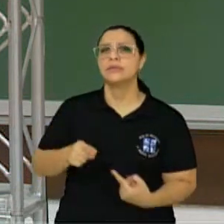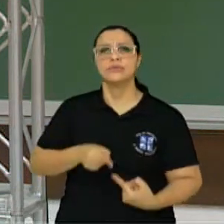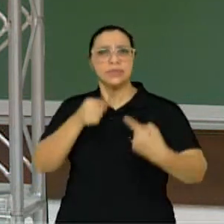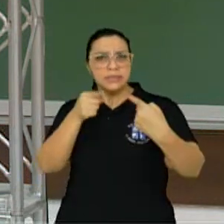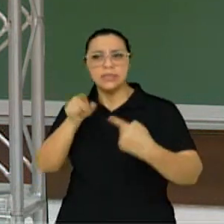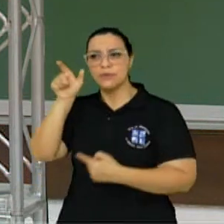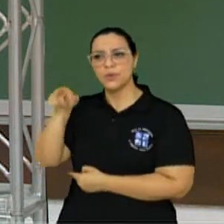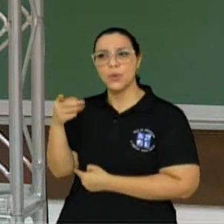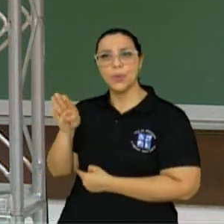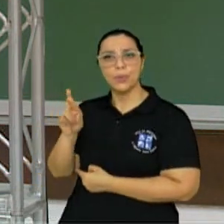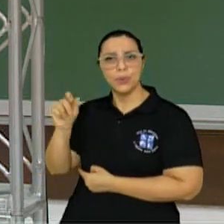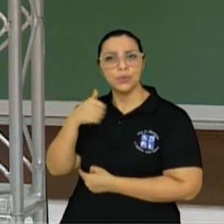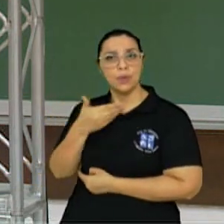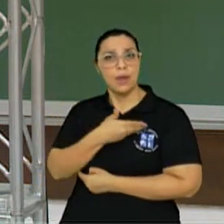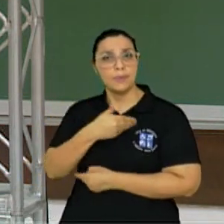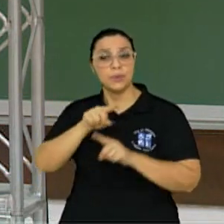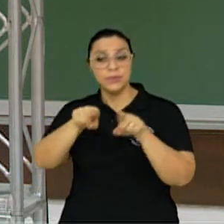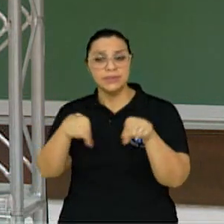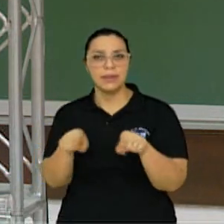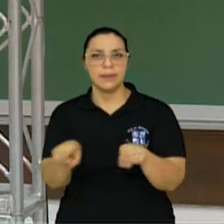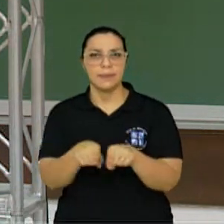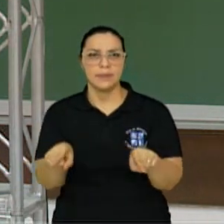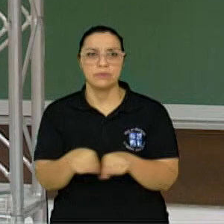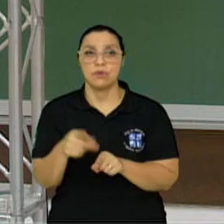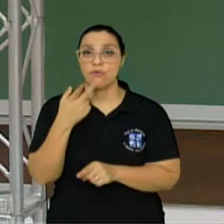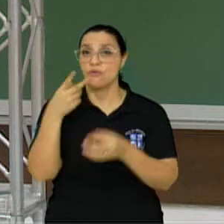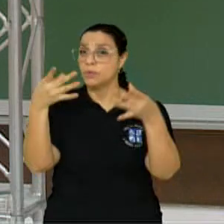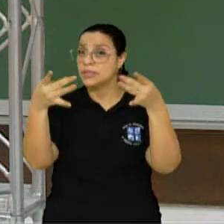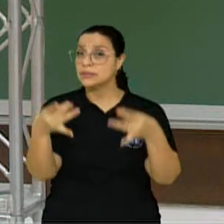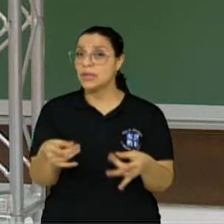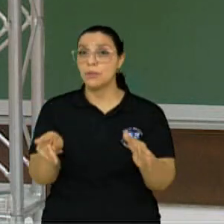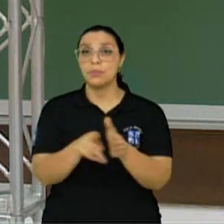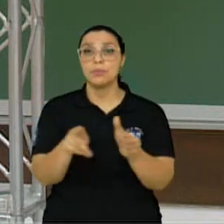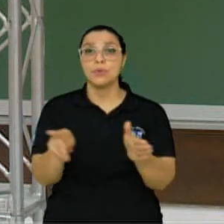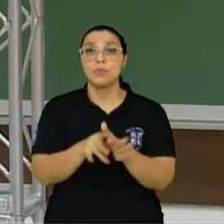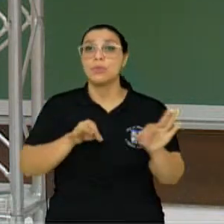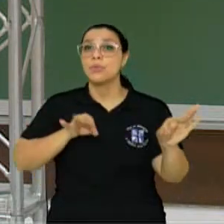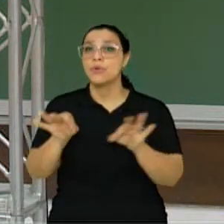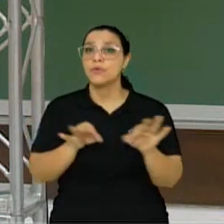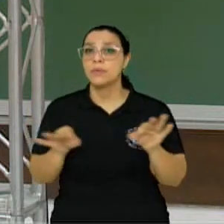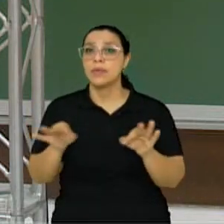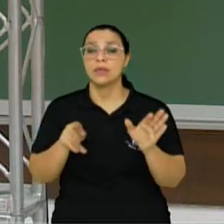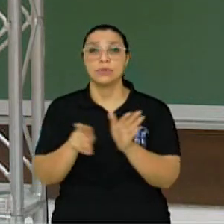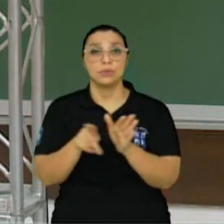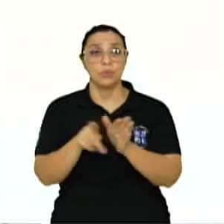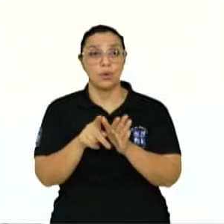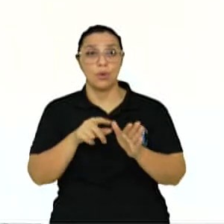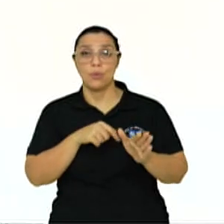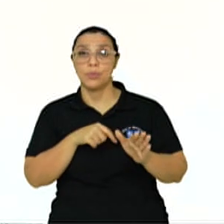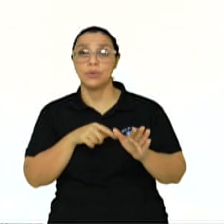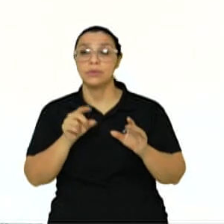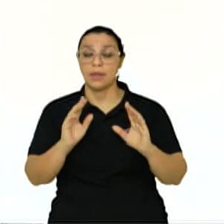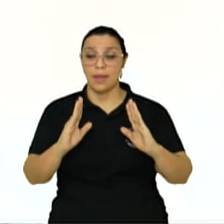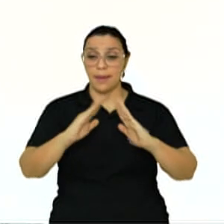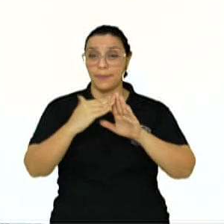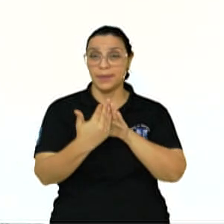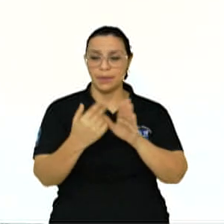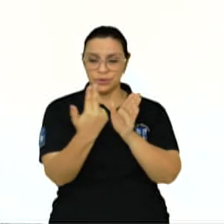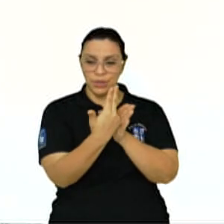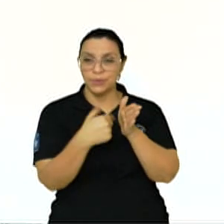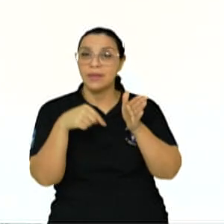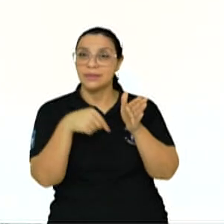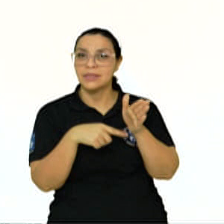Bruno, seu colega de classe. Ele iria descrever um deslocamento pela pirâmide a seguir, então